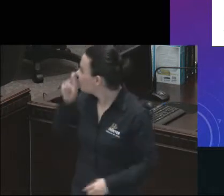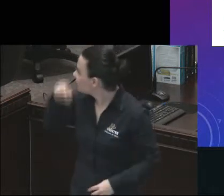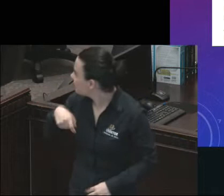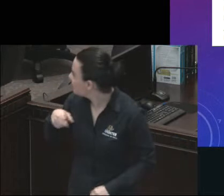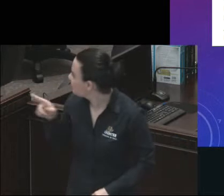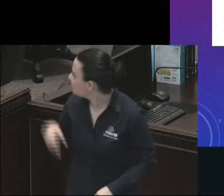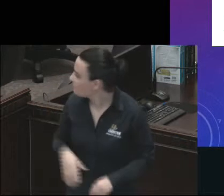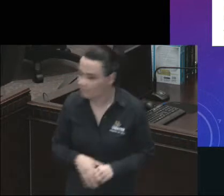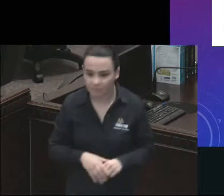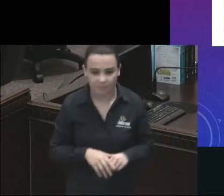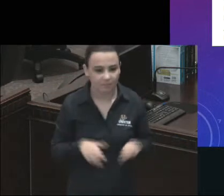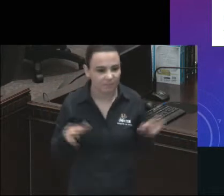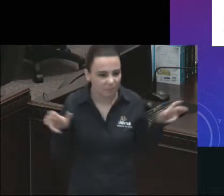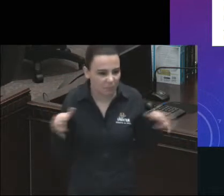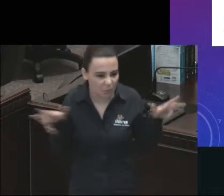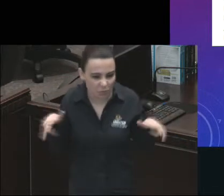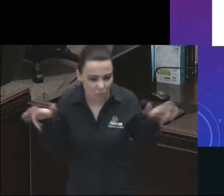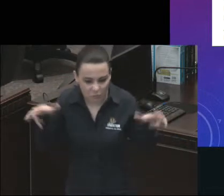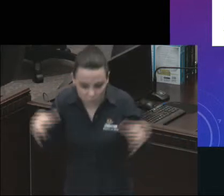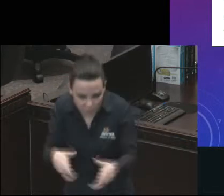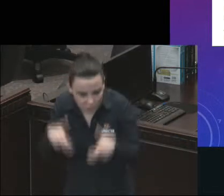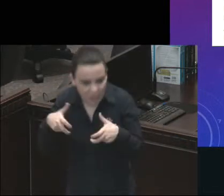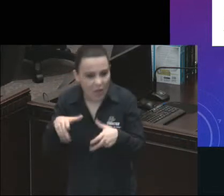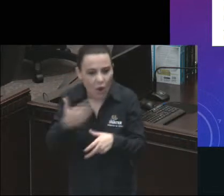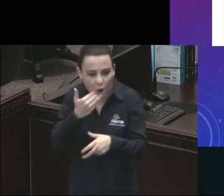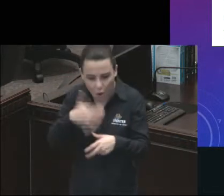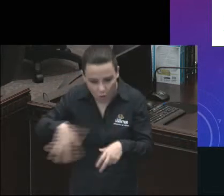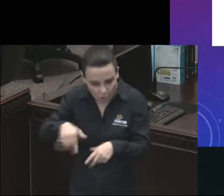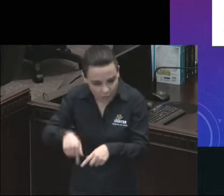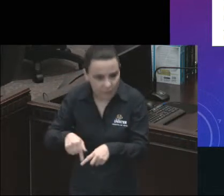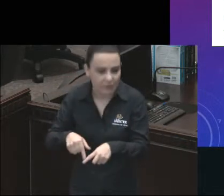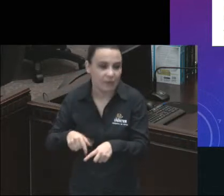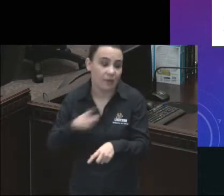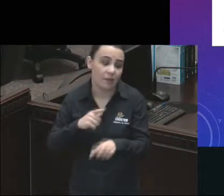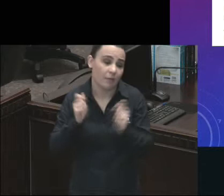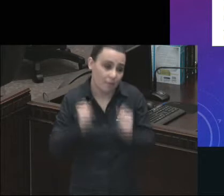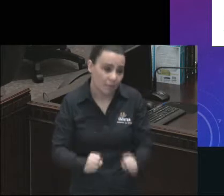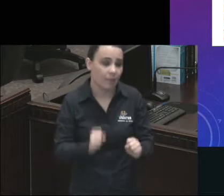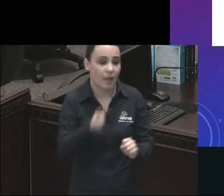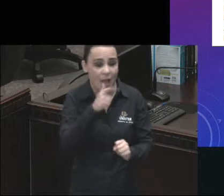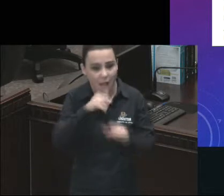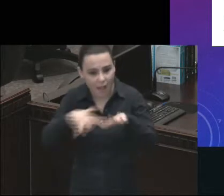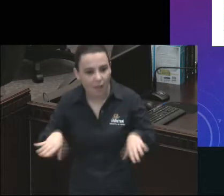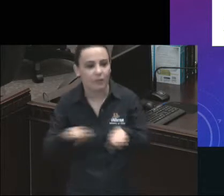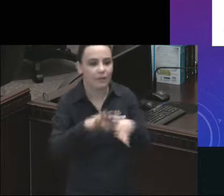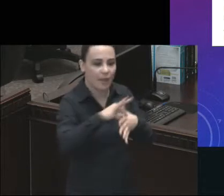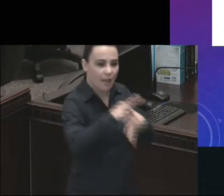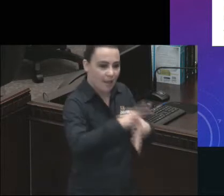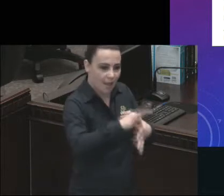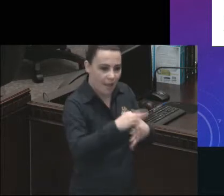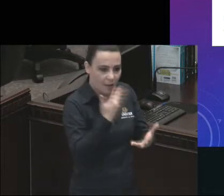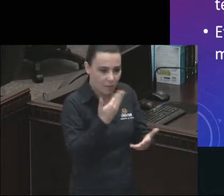destas carcaças. Então, não é só na água que essas drogas podem estar presentes. Elas podem estar presentes também na carne que a gente